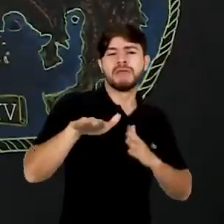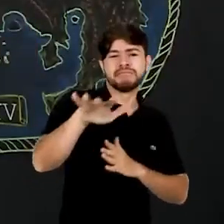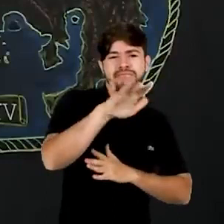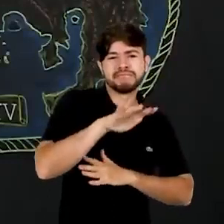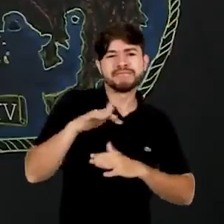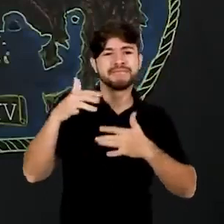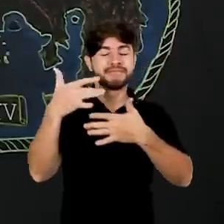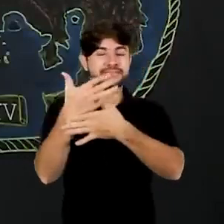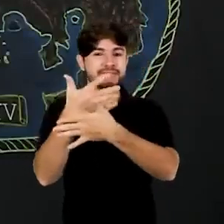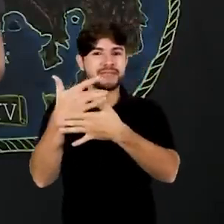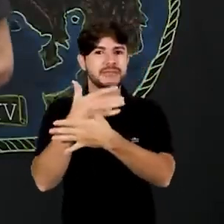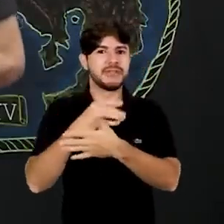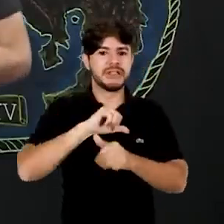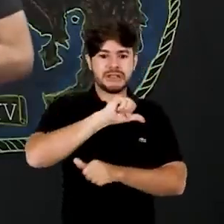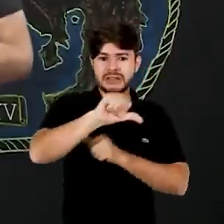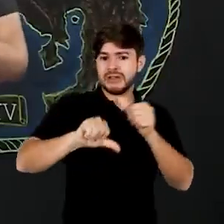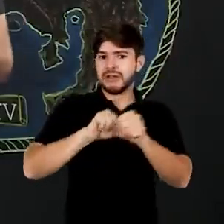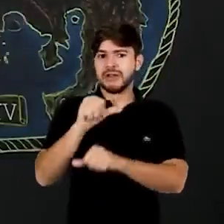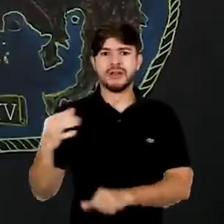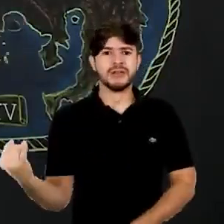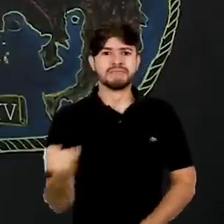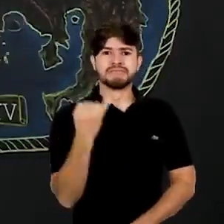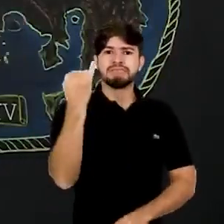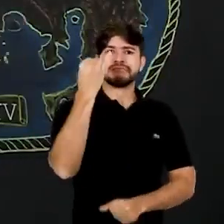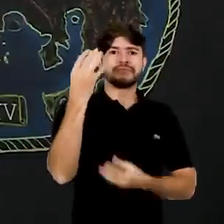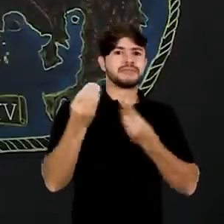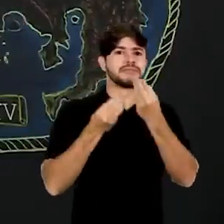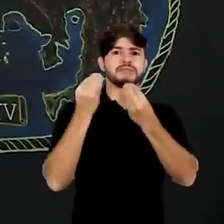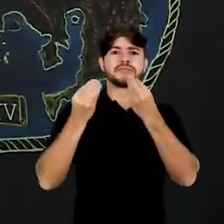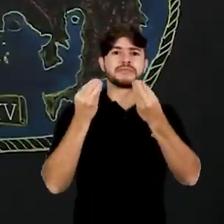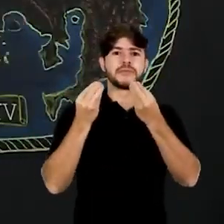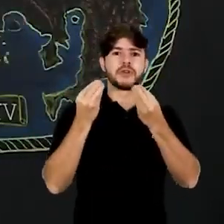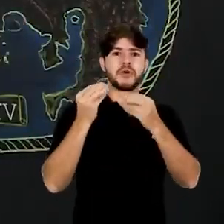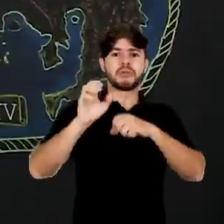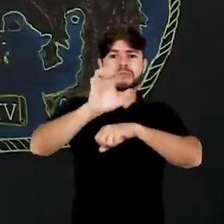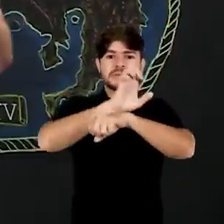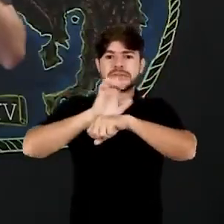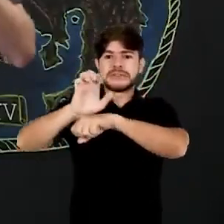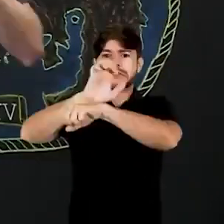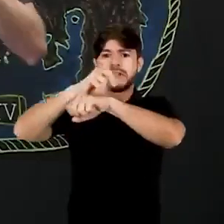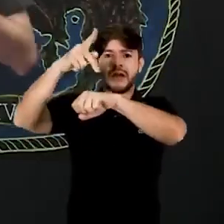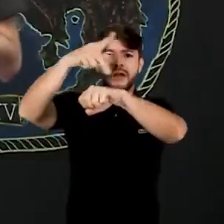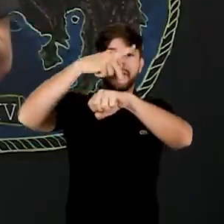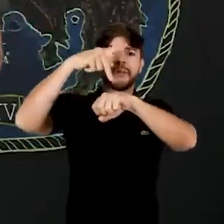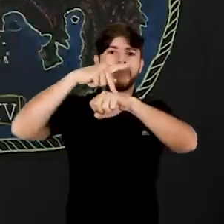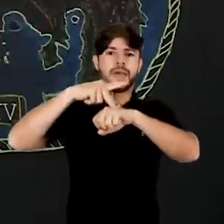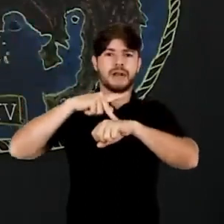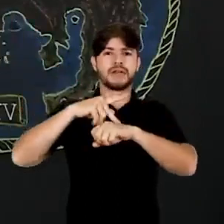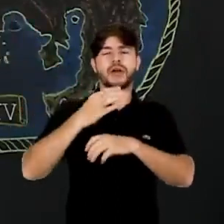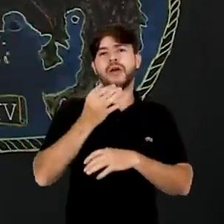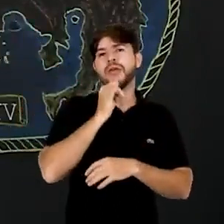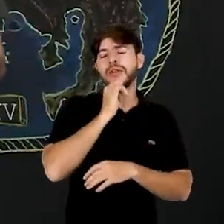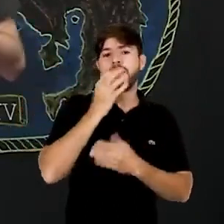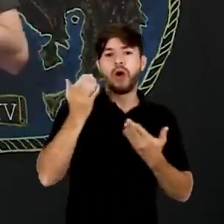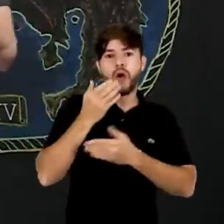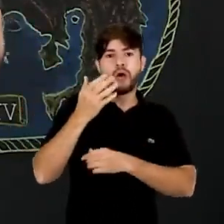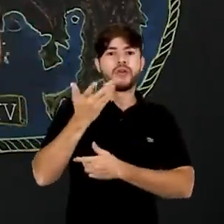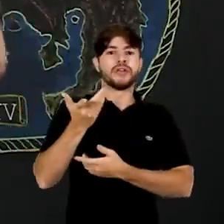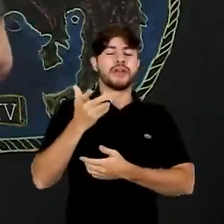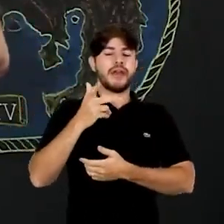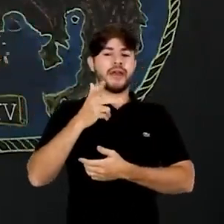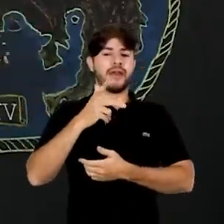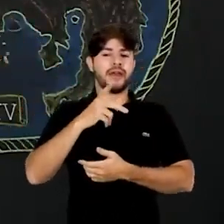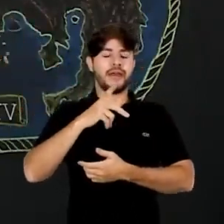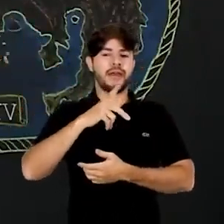de transformações importantes, por exemplo, com a formação dos Estados Nacionais. Alguns que a gente ouve até hoje, né? Como Portugal, Espanha,